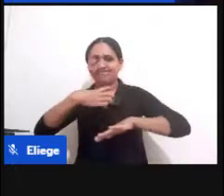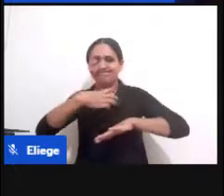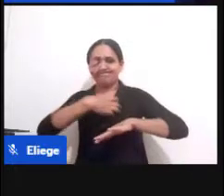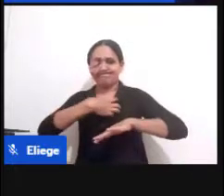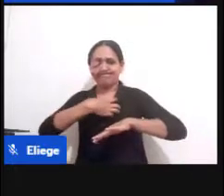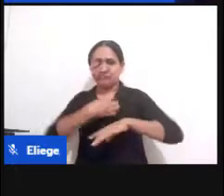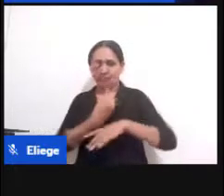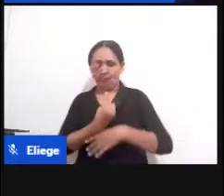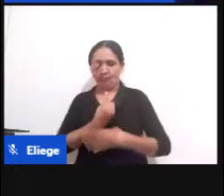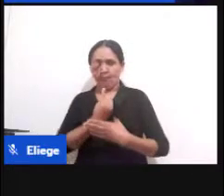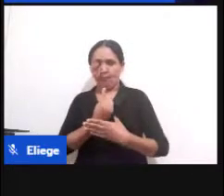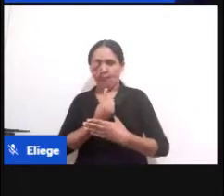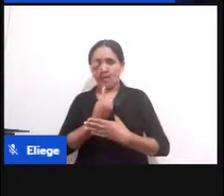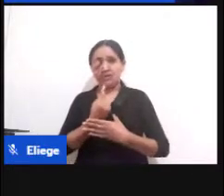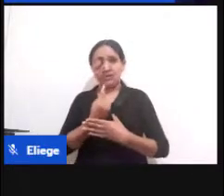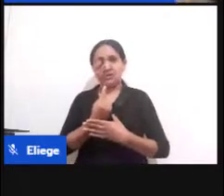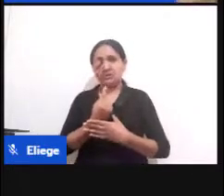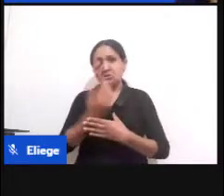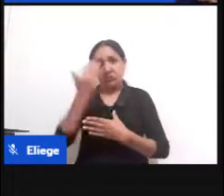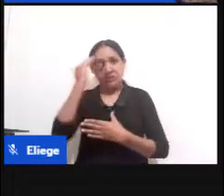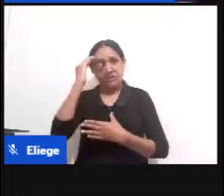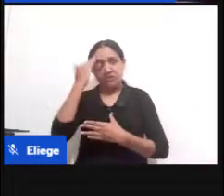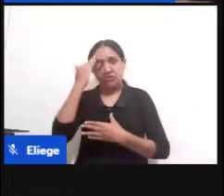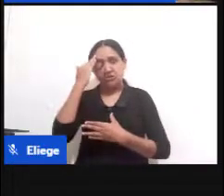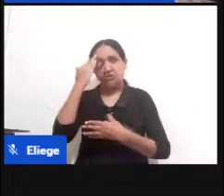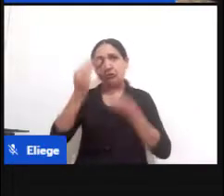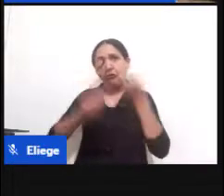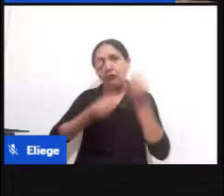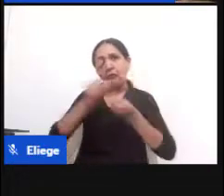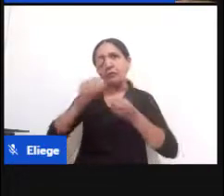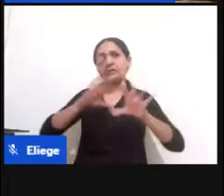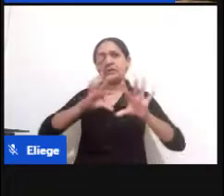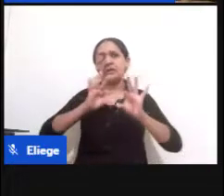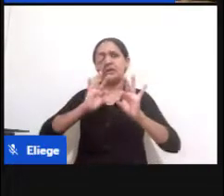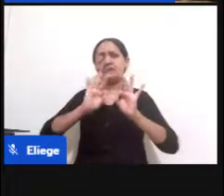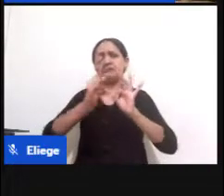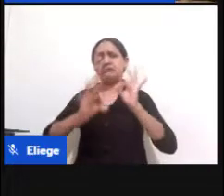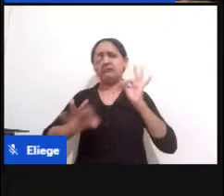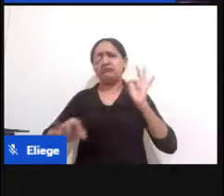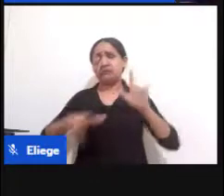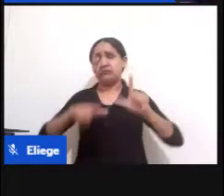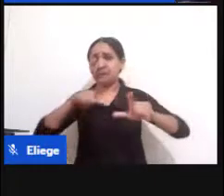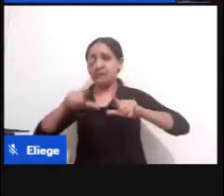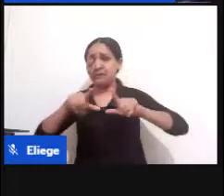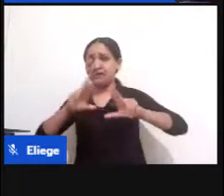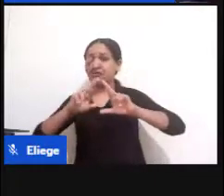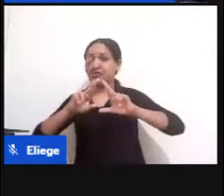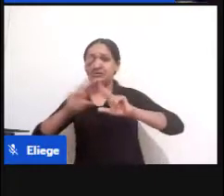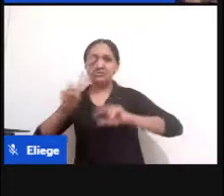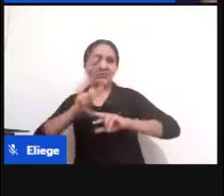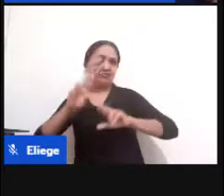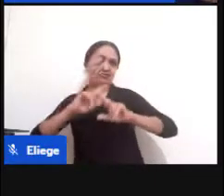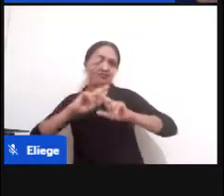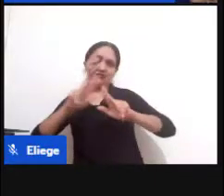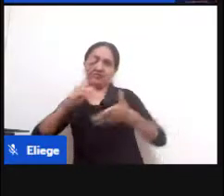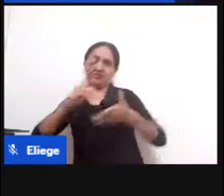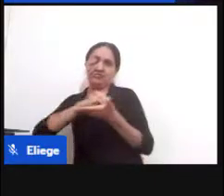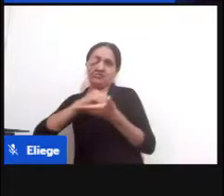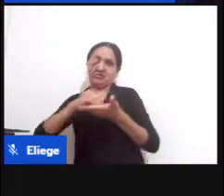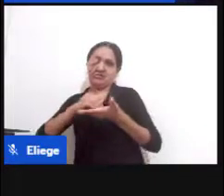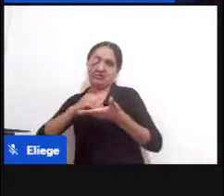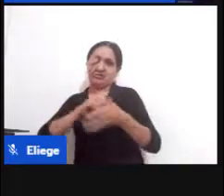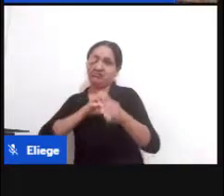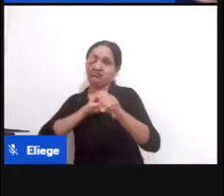essa complexidade desse trabalho. Não foi diferente também para nós da Secretaria de Educação. Então, assim, a gente percebe